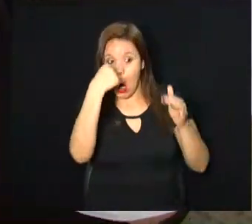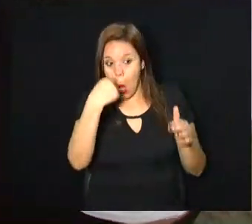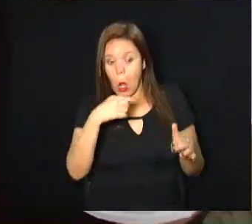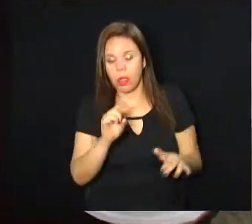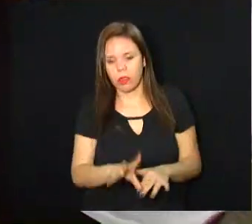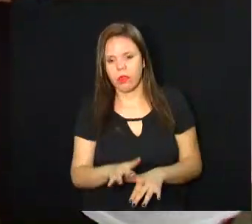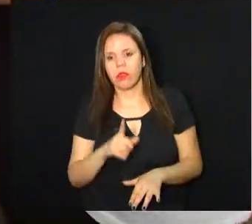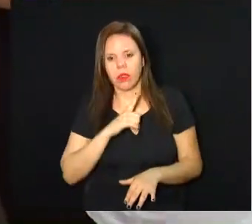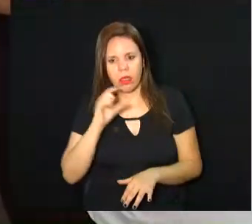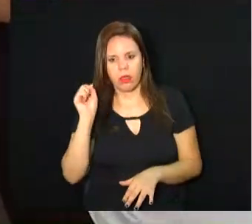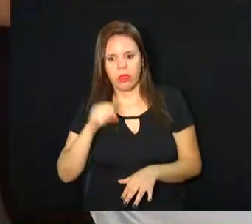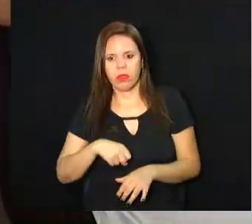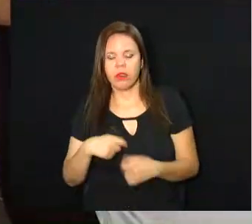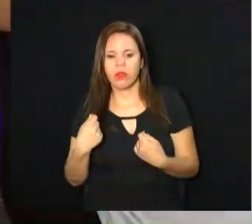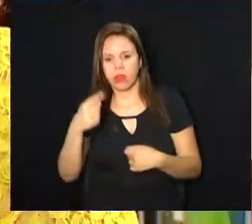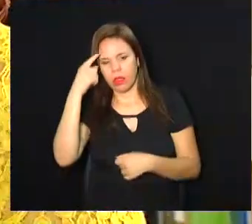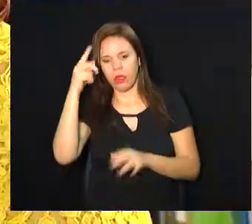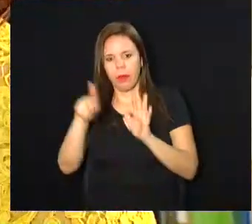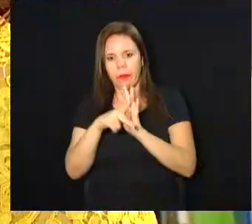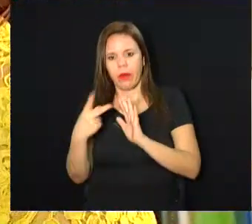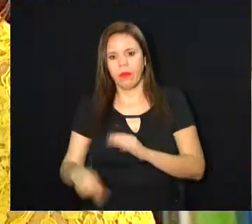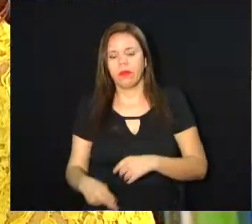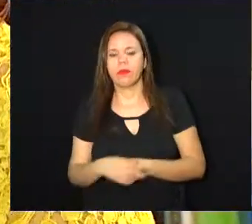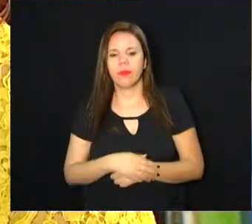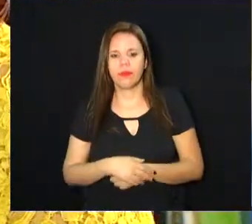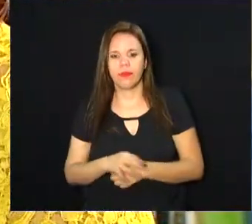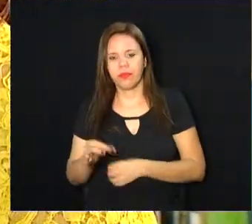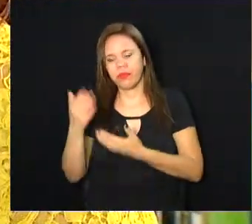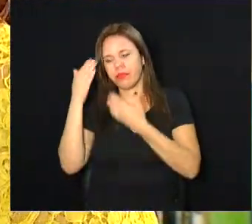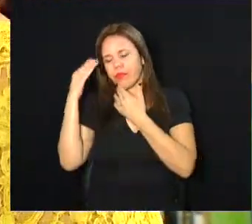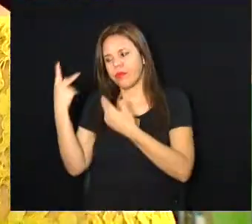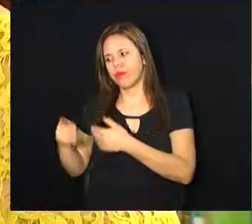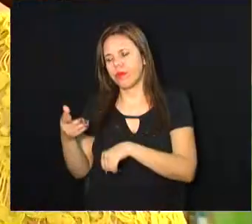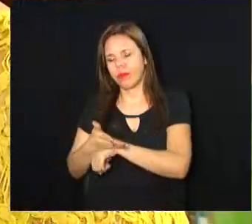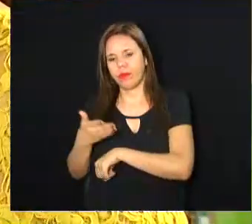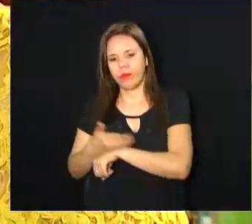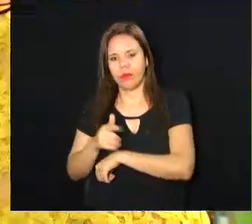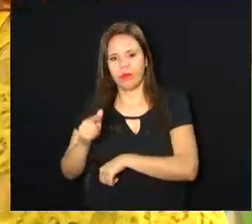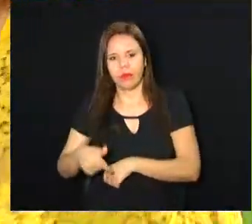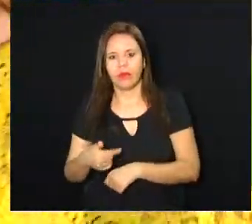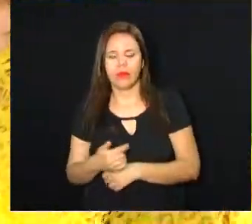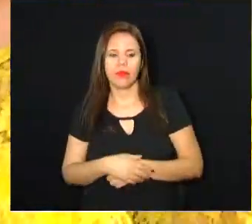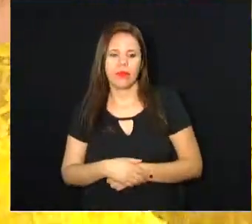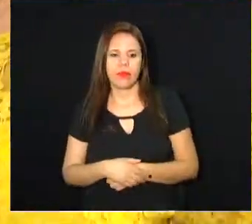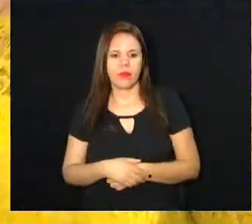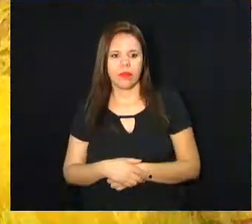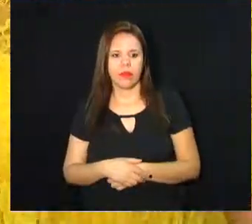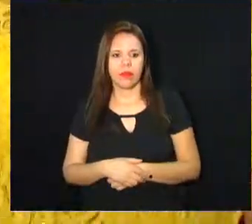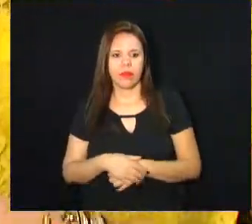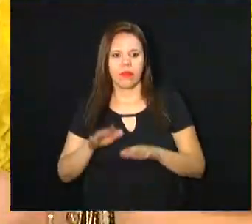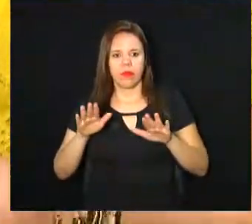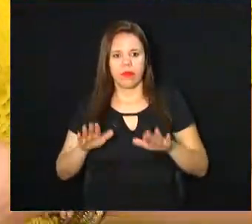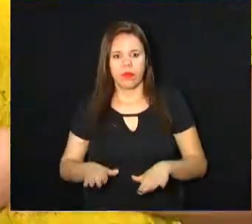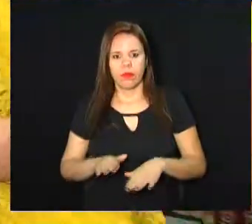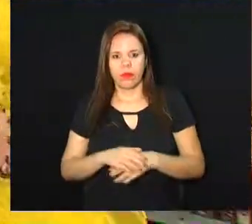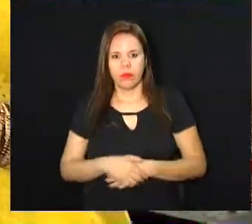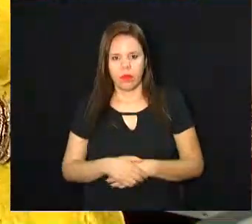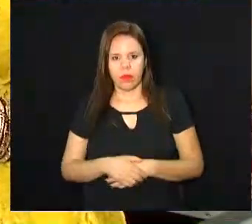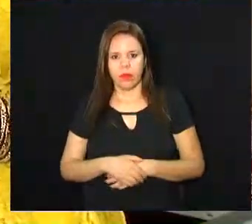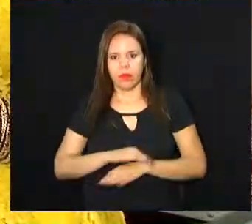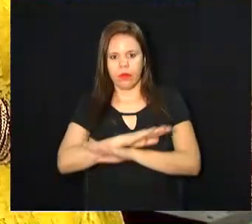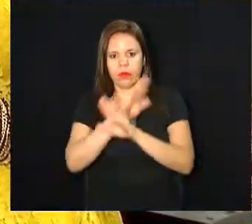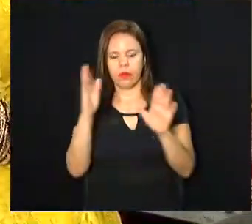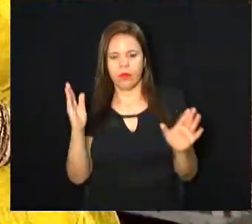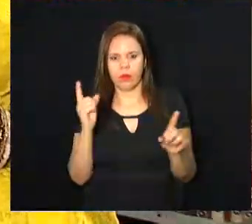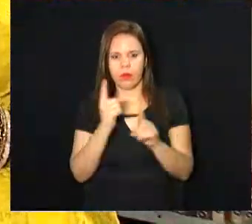têm, sim, ideias próprias. Tá certo, eu quero agradecer a sua participação, muito obrigada. E a gente vai ficando por aqui. Até